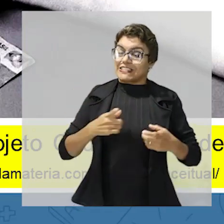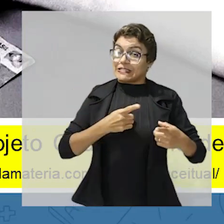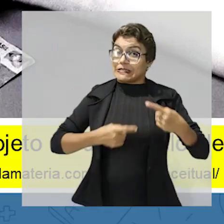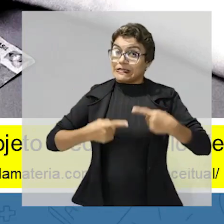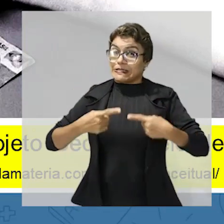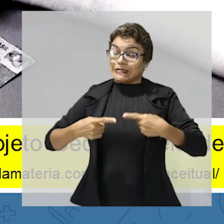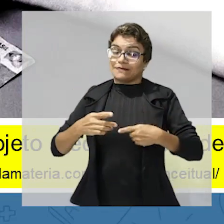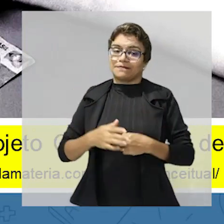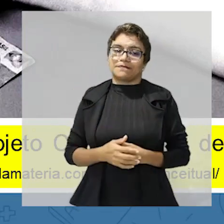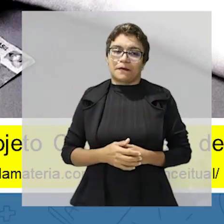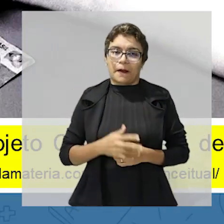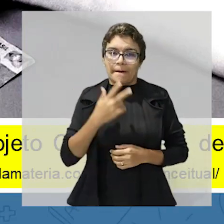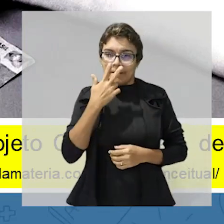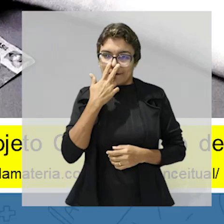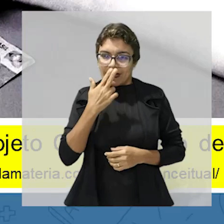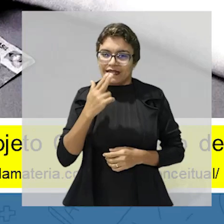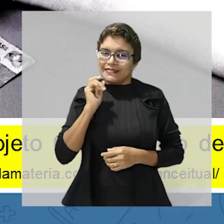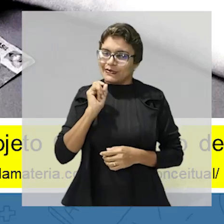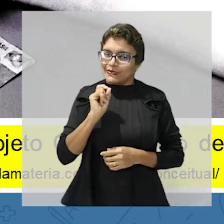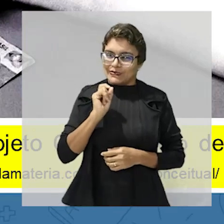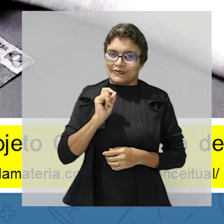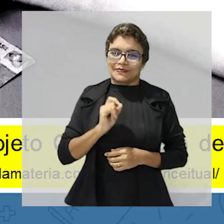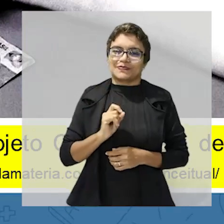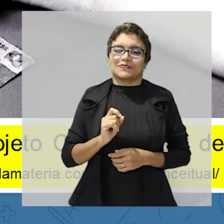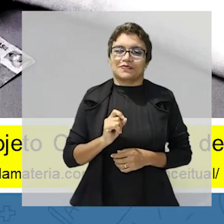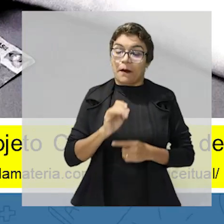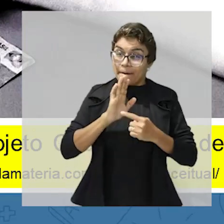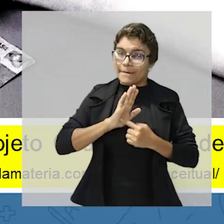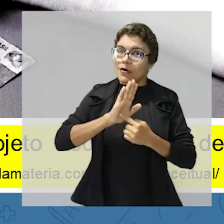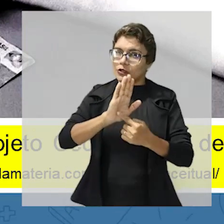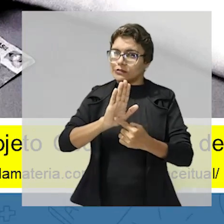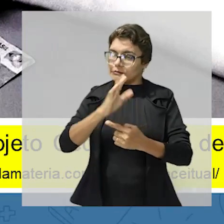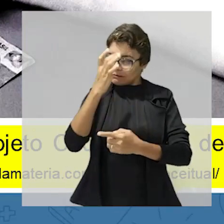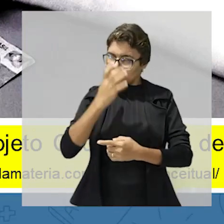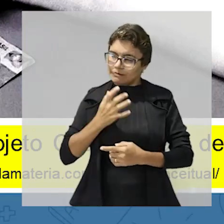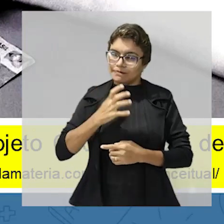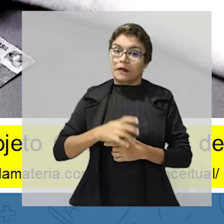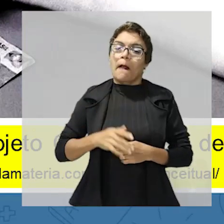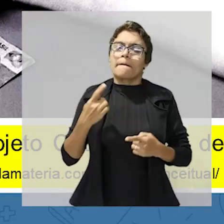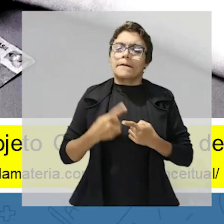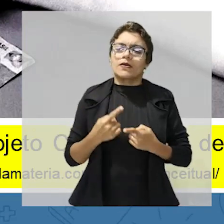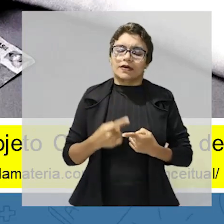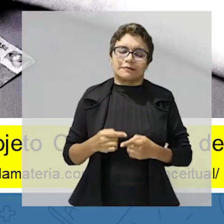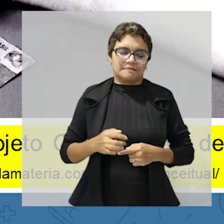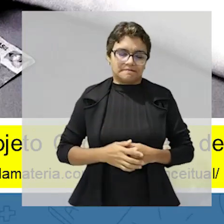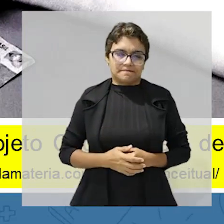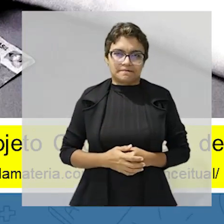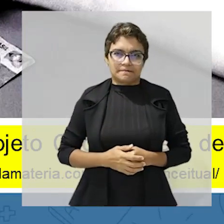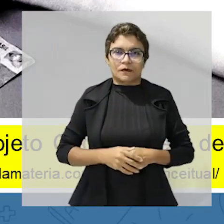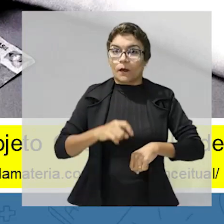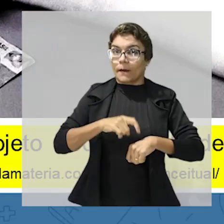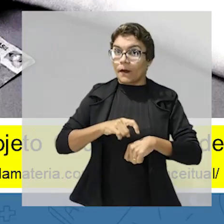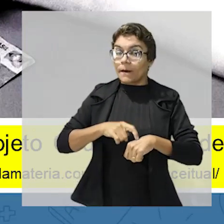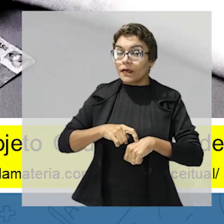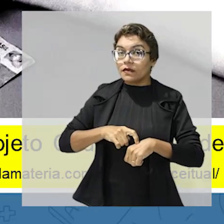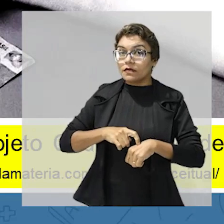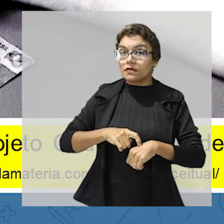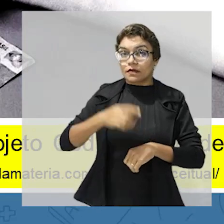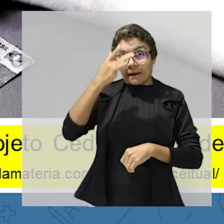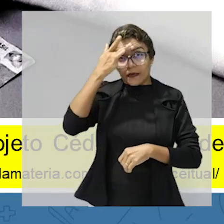porque é para jogar na cara, como diz o caboclo, vamos embora jogar na cara. Por quê? Porque quando alguém diz assim que o artista tem